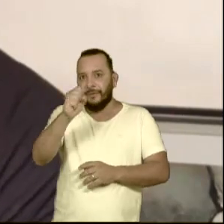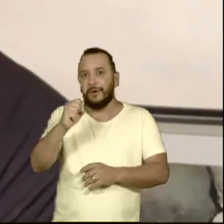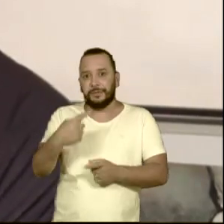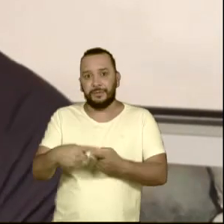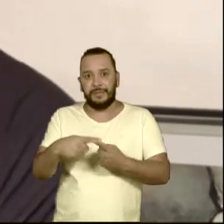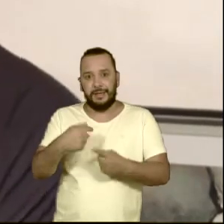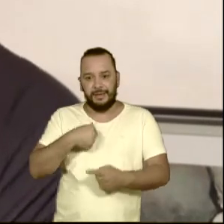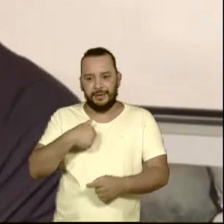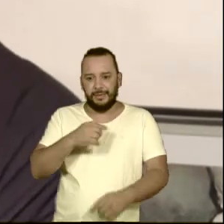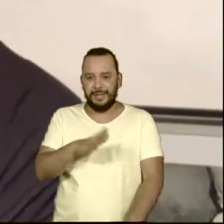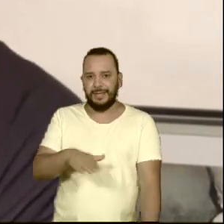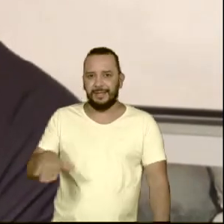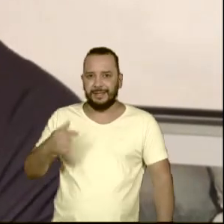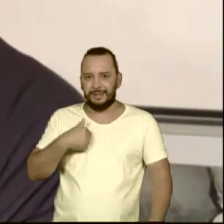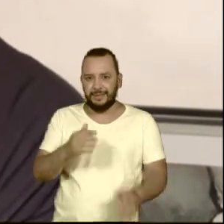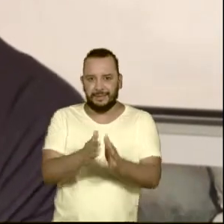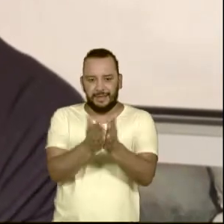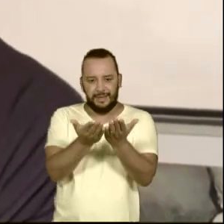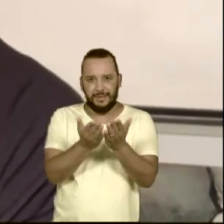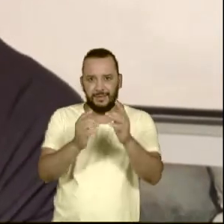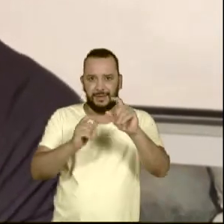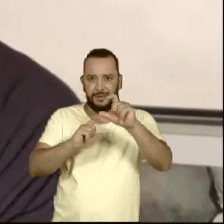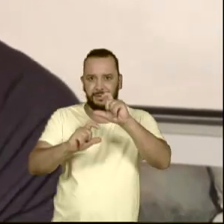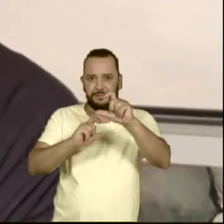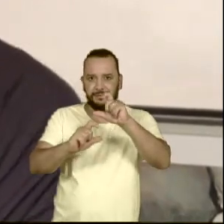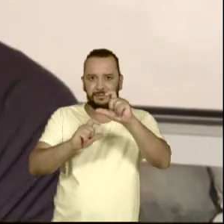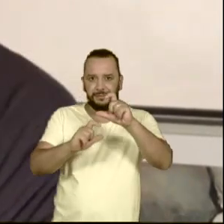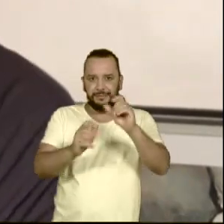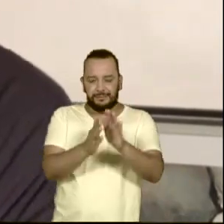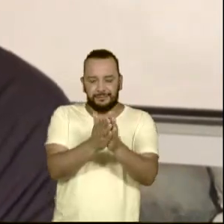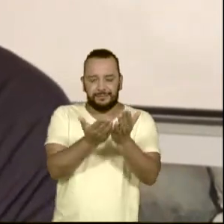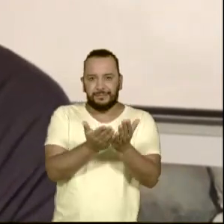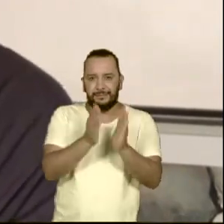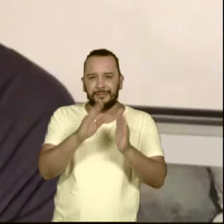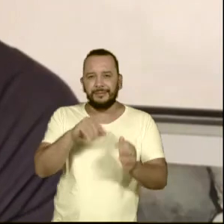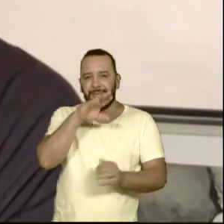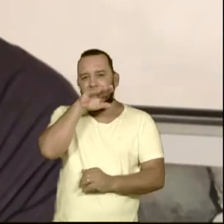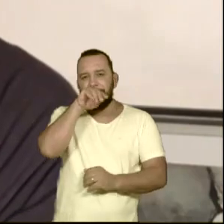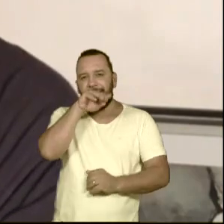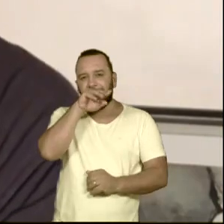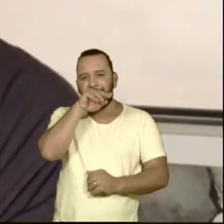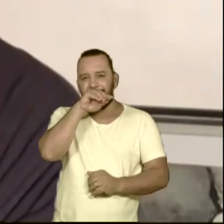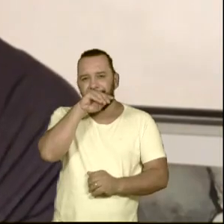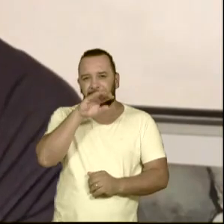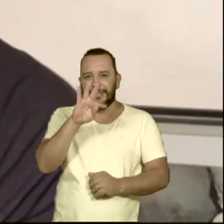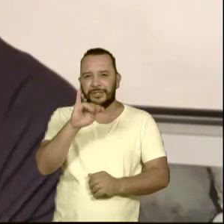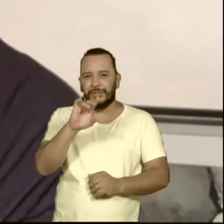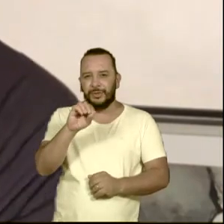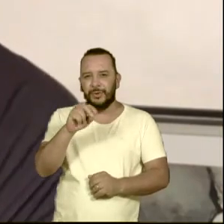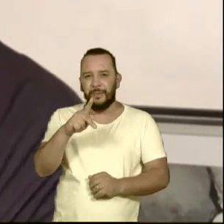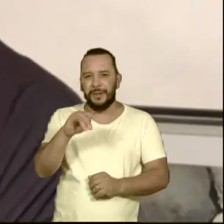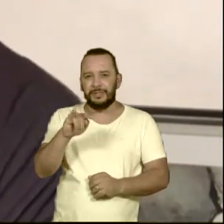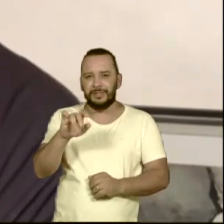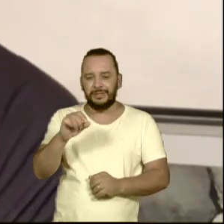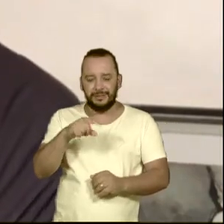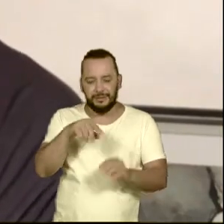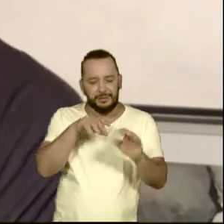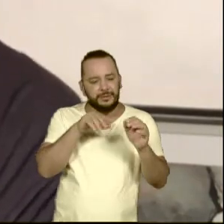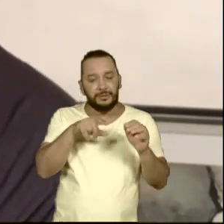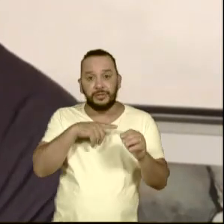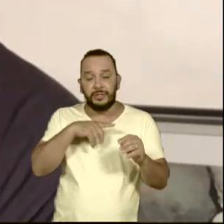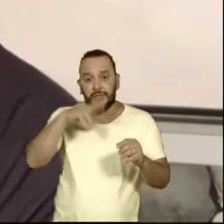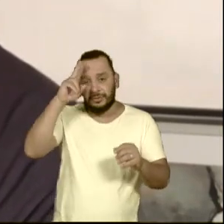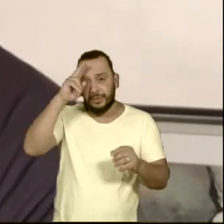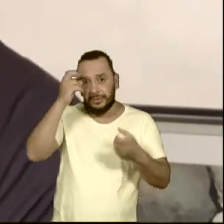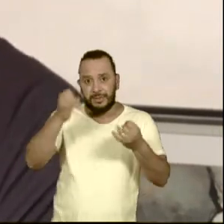Quando eu era moleque, lendo o gibi, eu lendo o gibi do Tio Patinhos, tá? Eu li uma história que falava da América do Sul e falava do